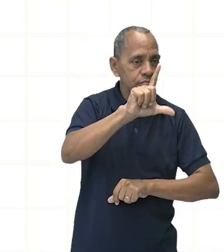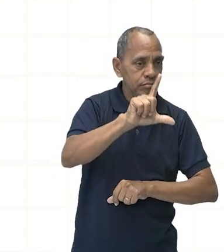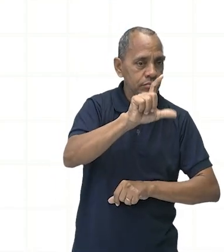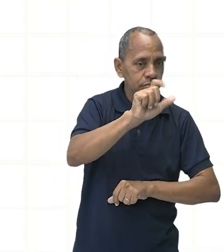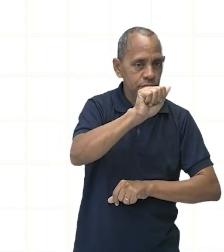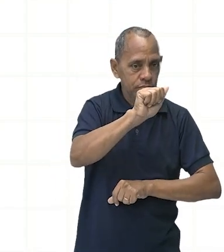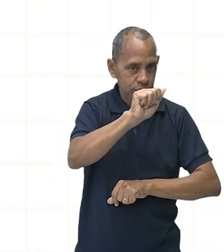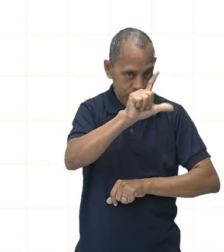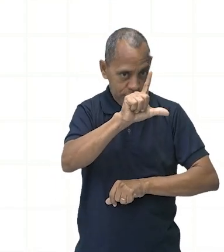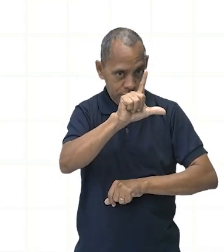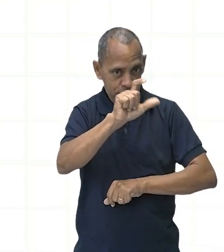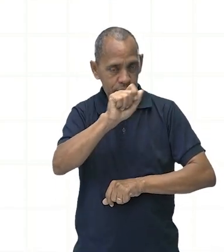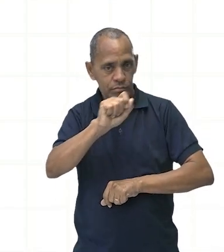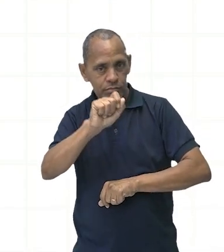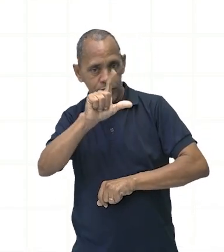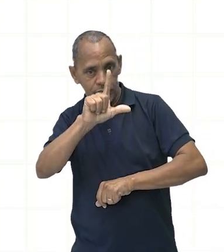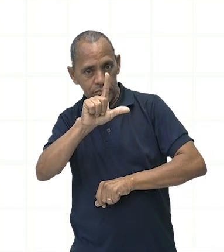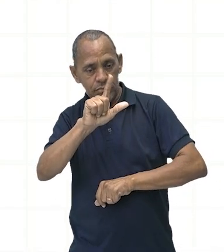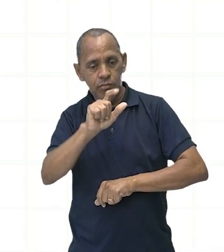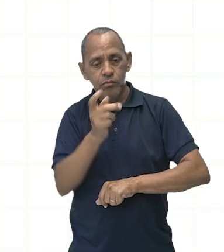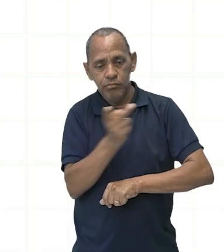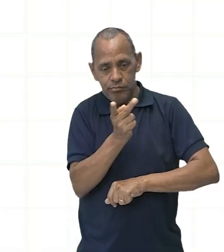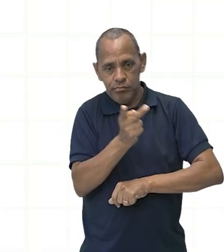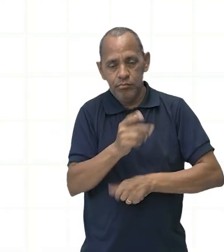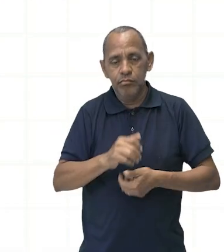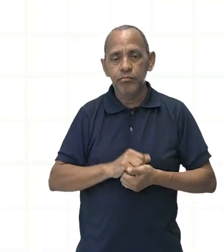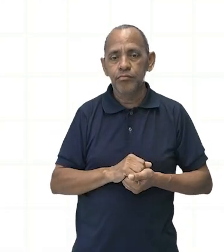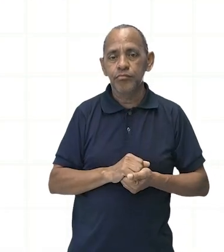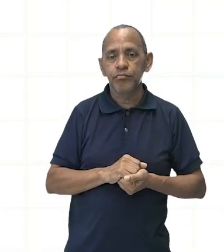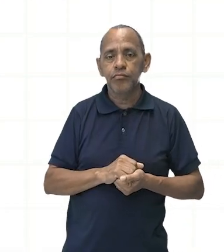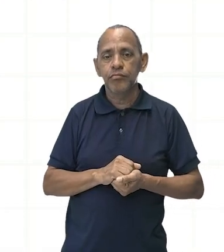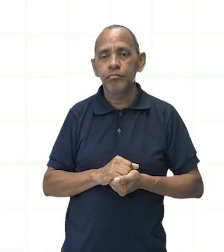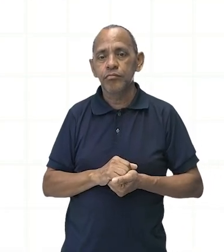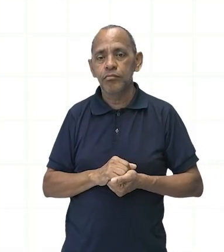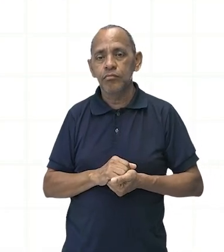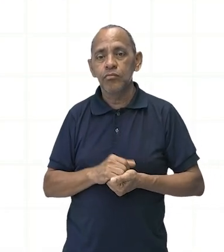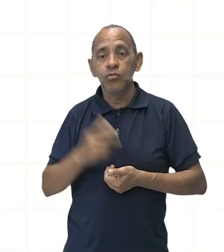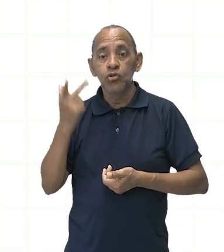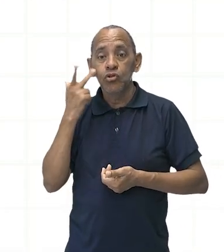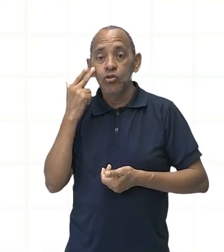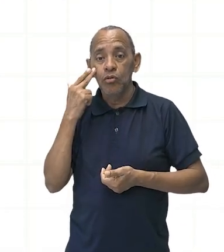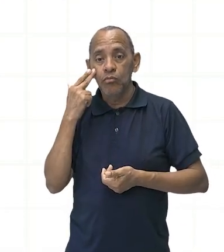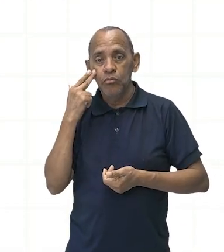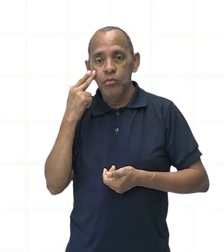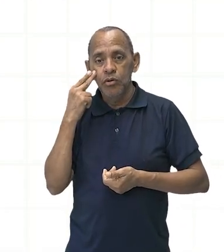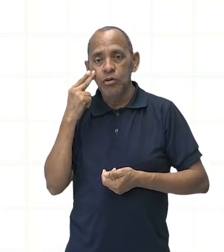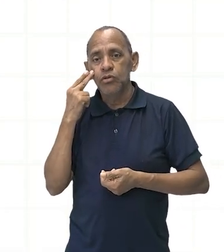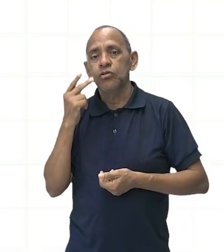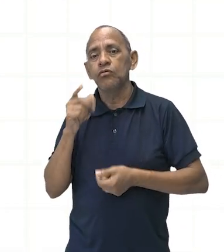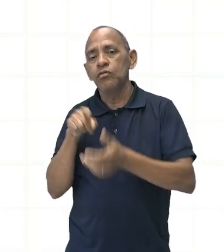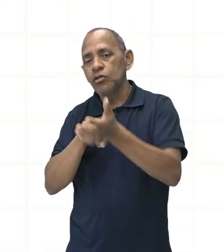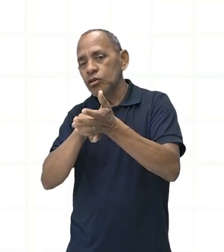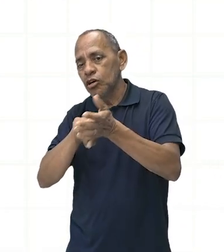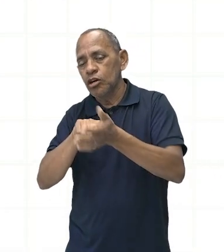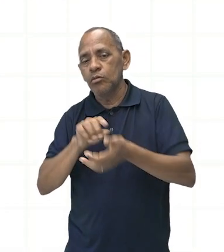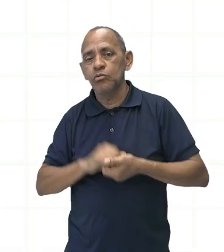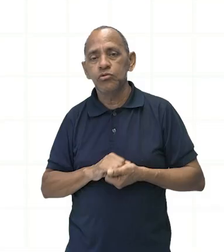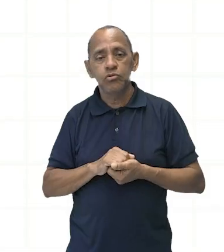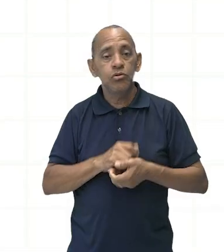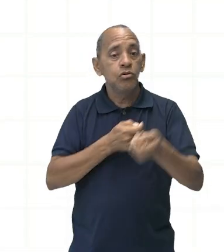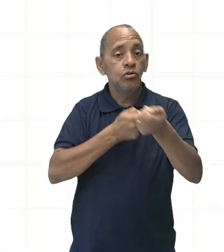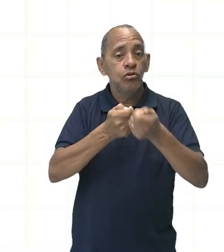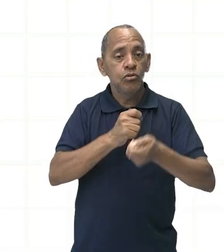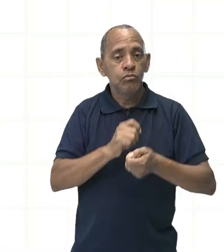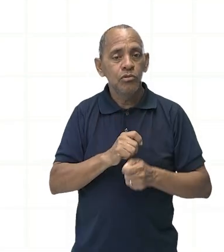letra A maiúscula nos dois homólogos. Convencionalmente, nós tratamos o gene dominante com a